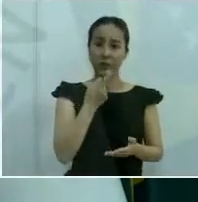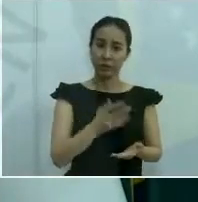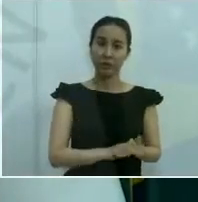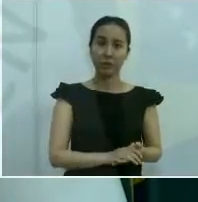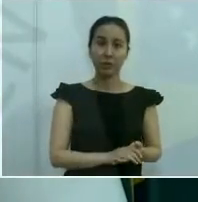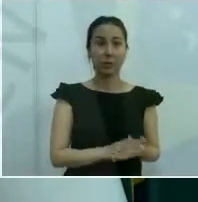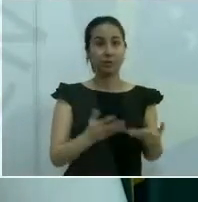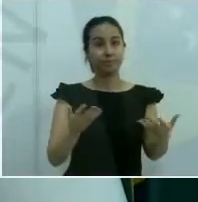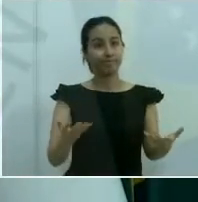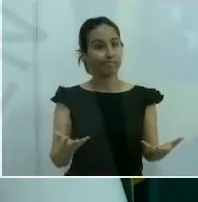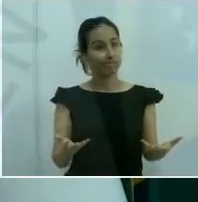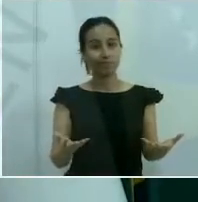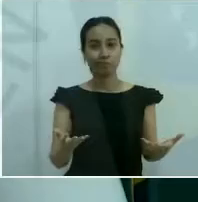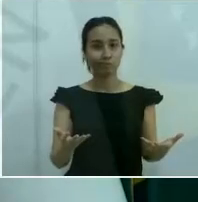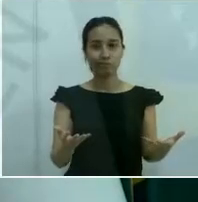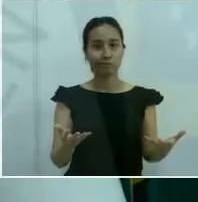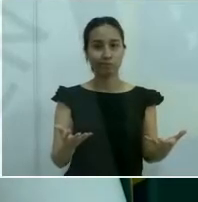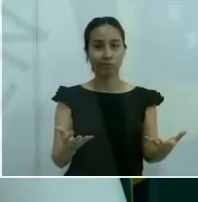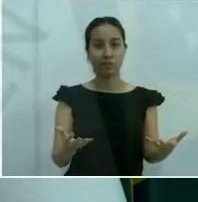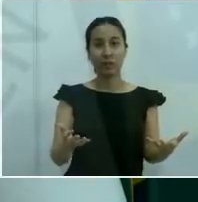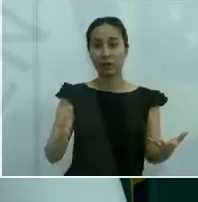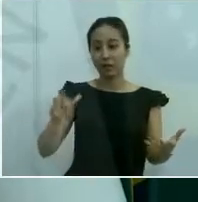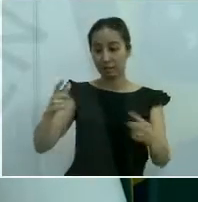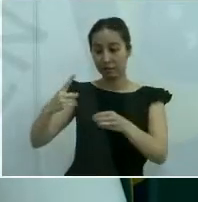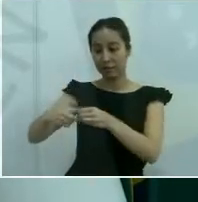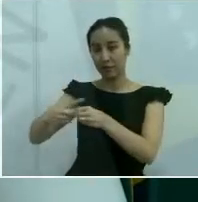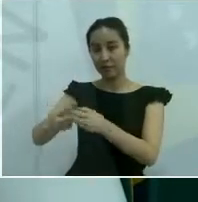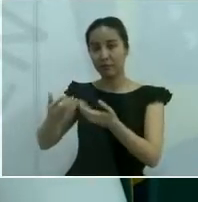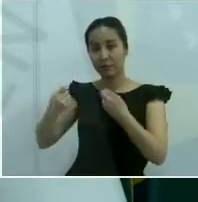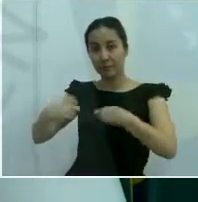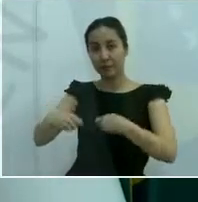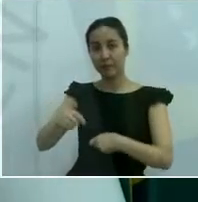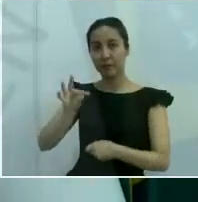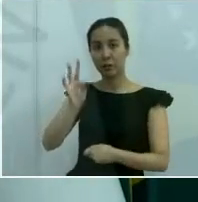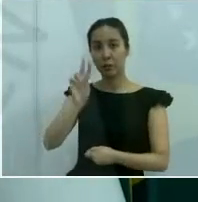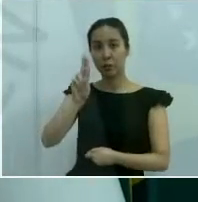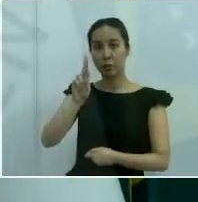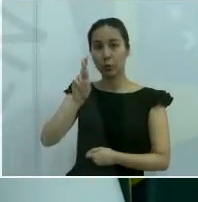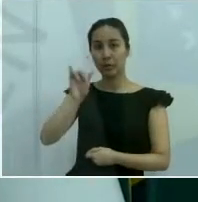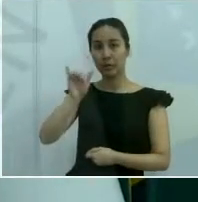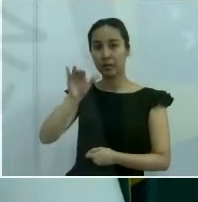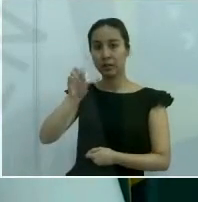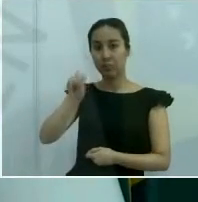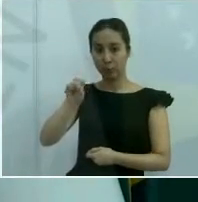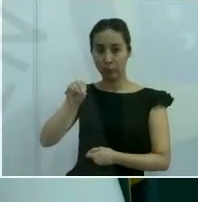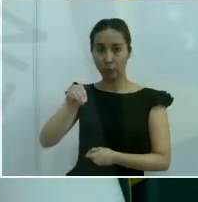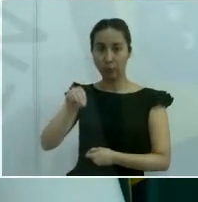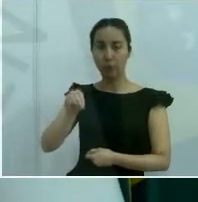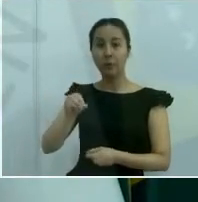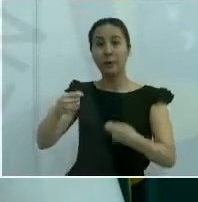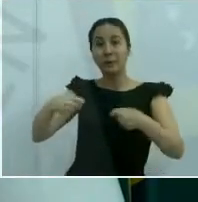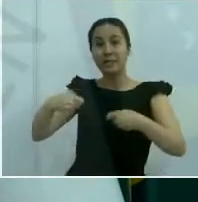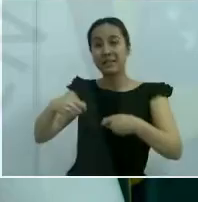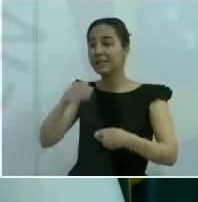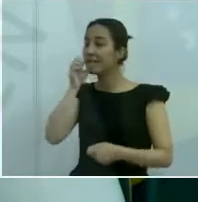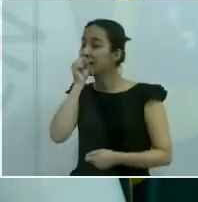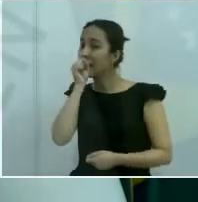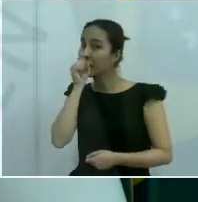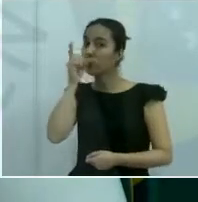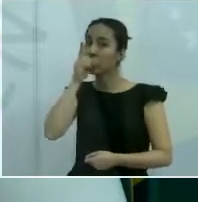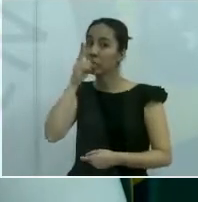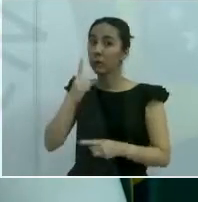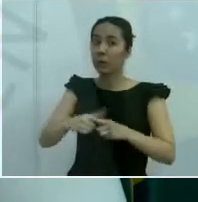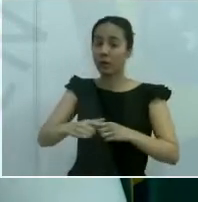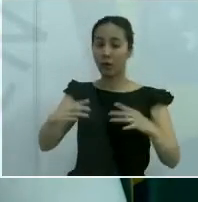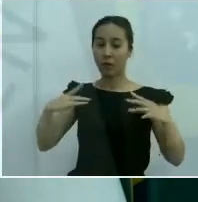no turismo stoner o custo onera o custo não era estadia onera estadia o hóspede vai embora tem que